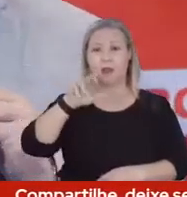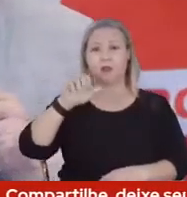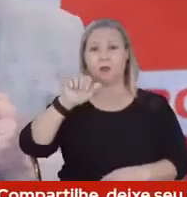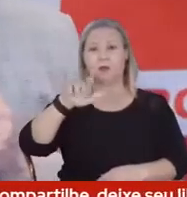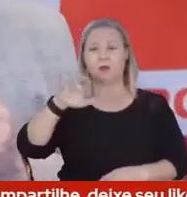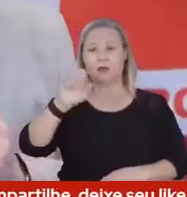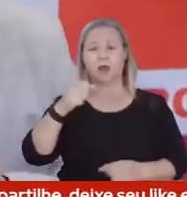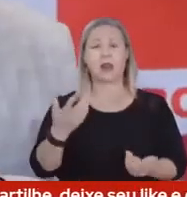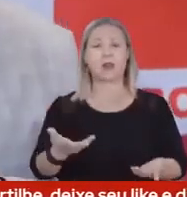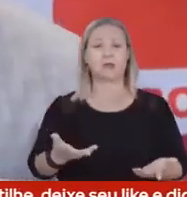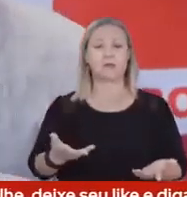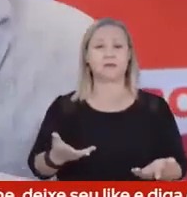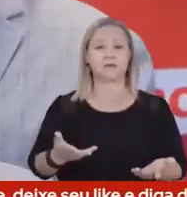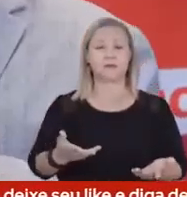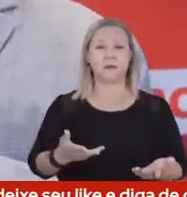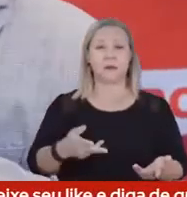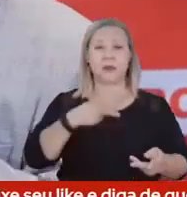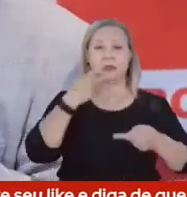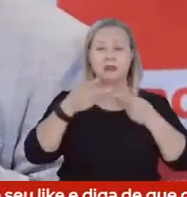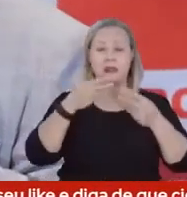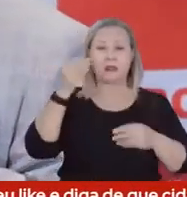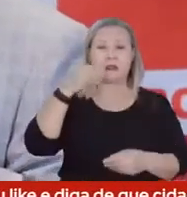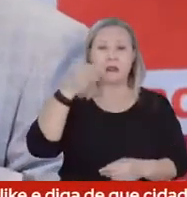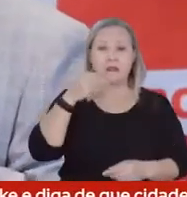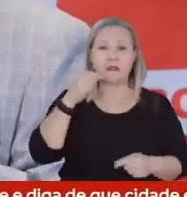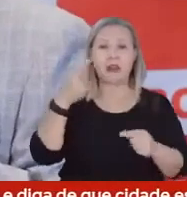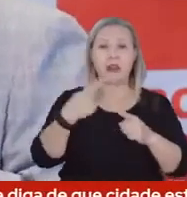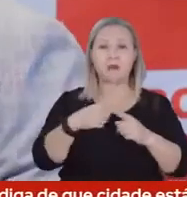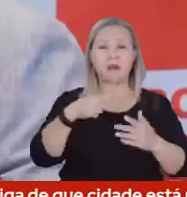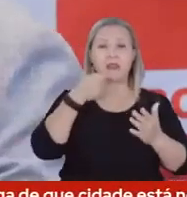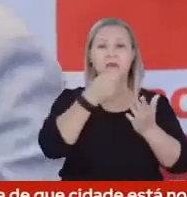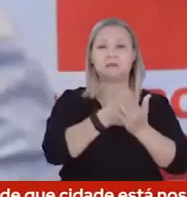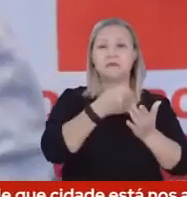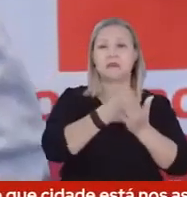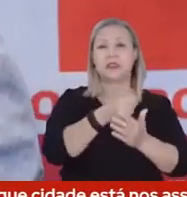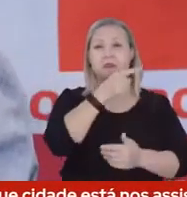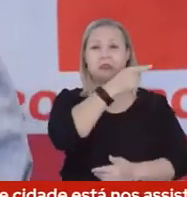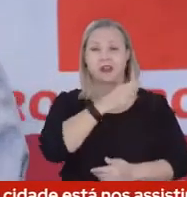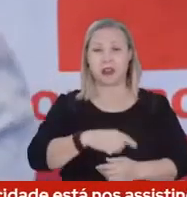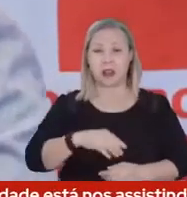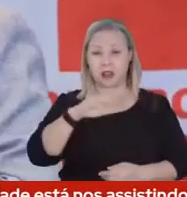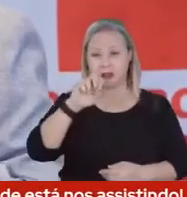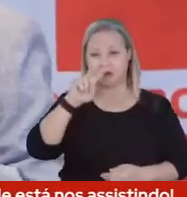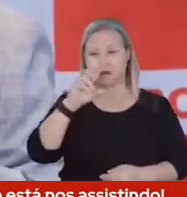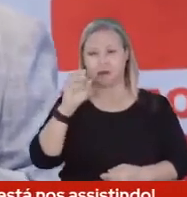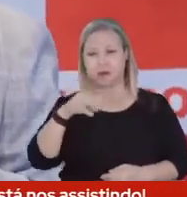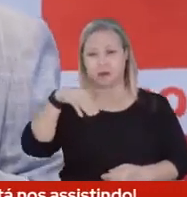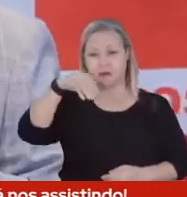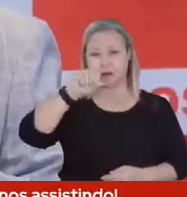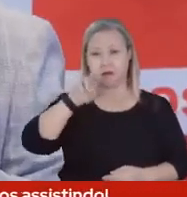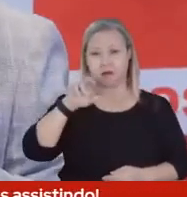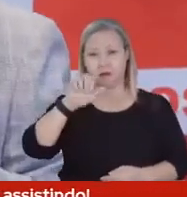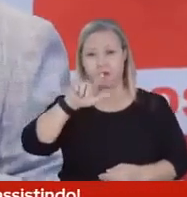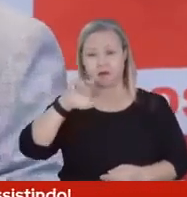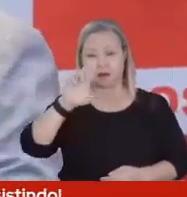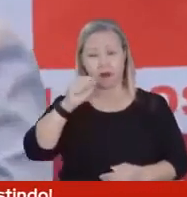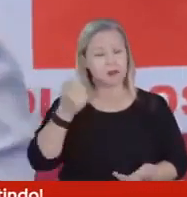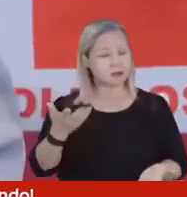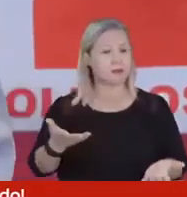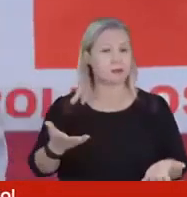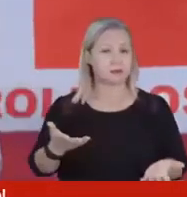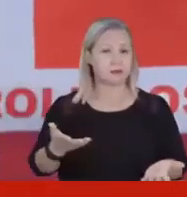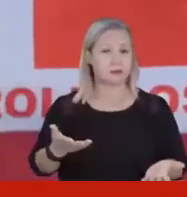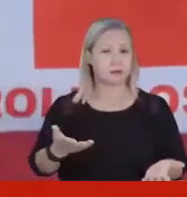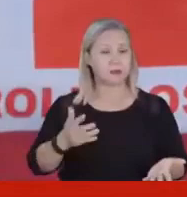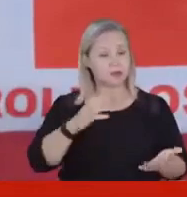no Evo Morales. Ele tinha razão, o gás era dele. Pagou pelo que nós fizemos lá, acabou. Mas aí nós